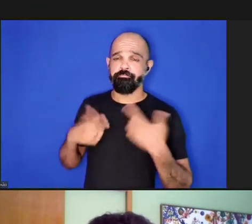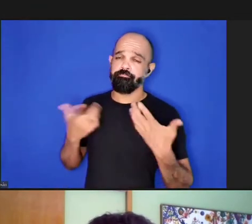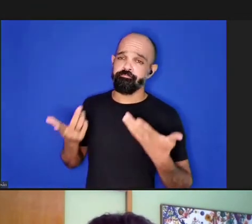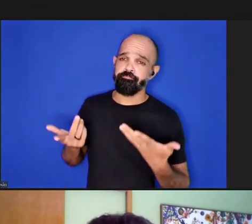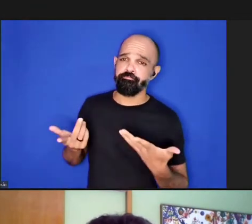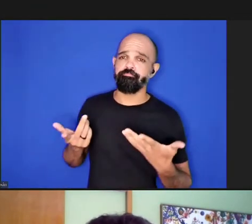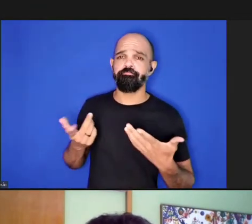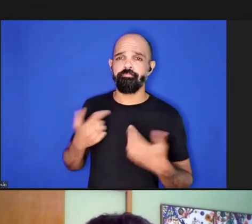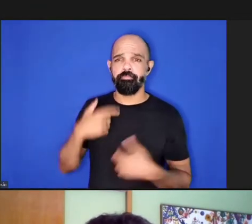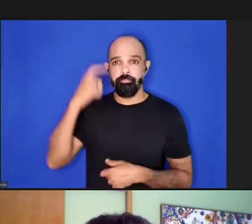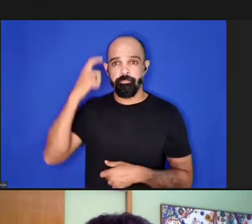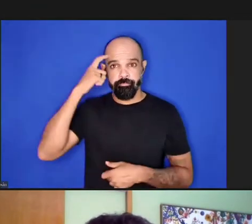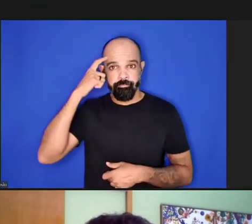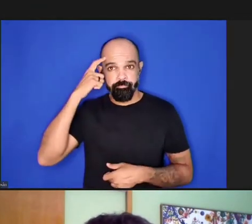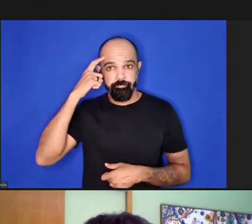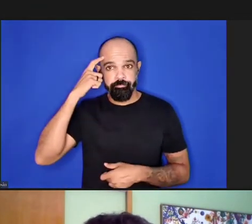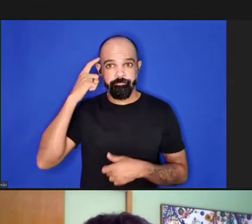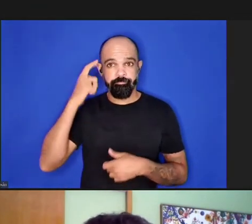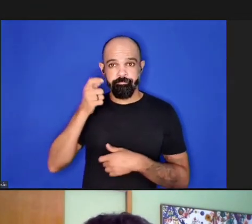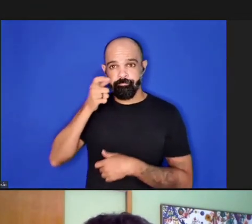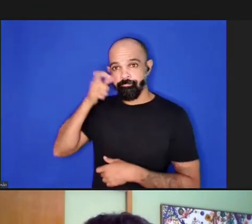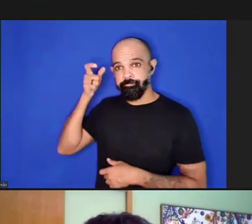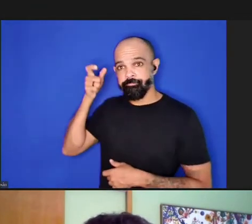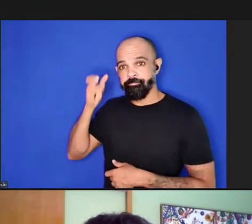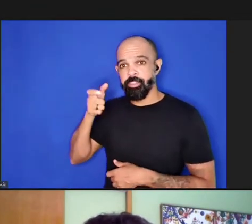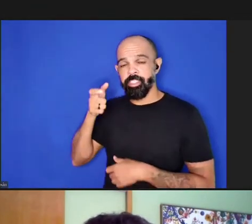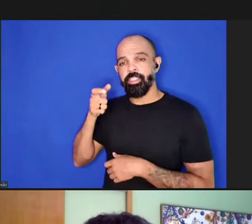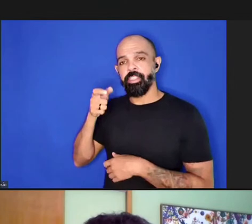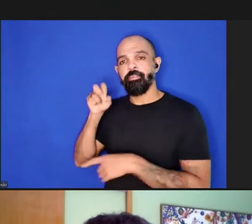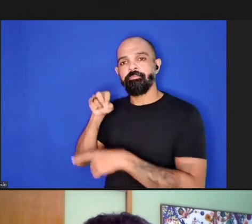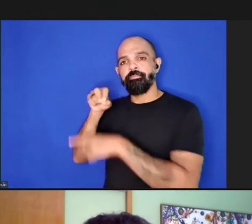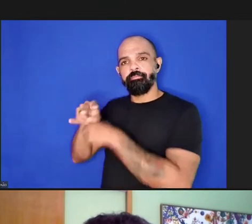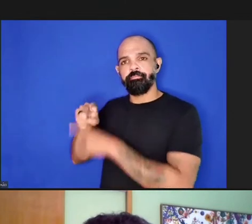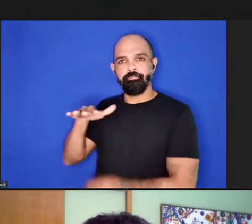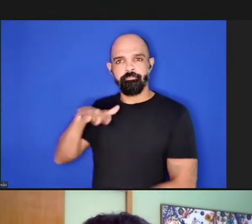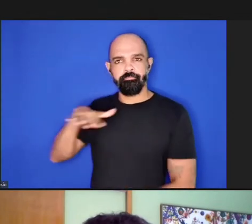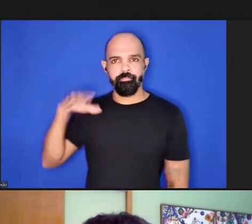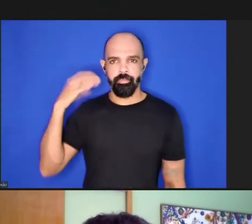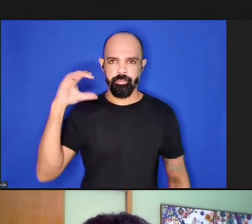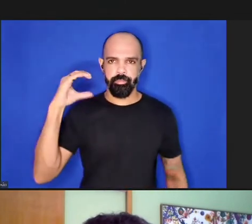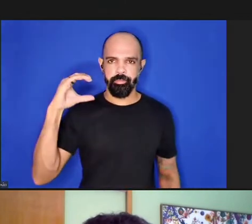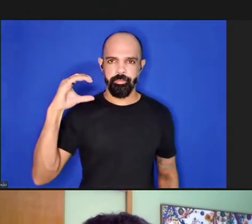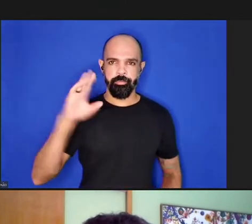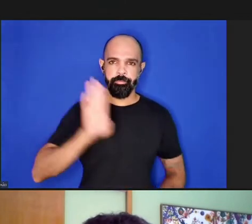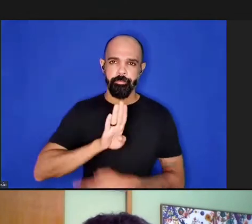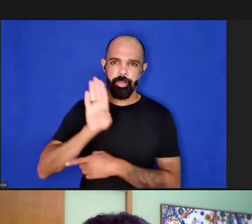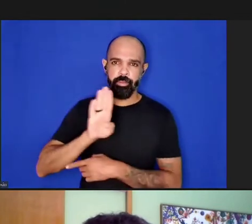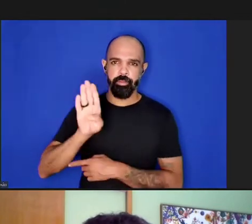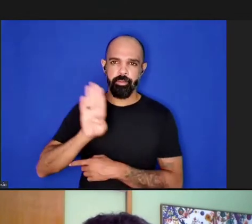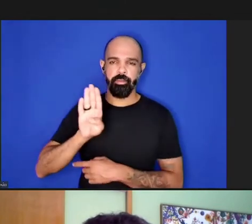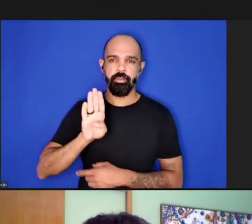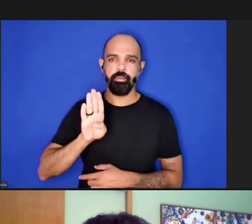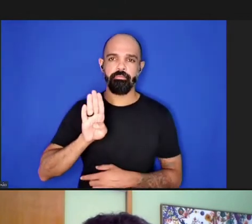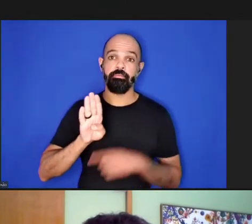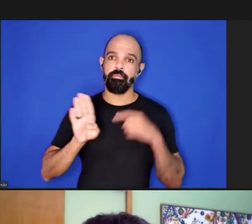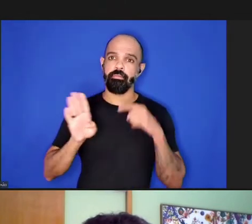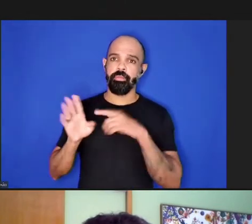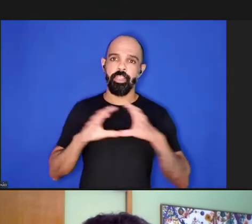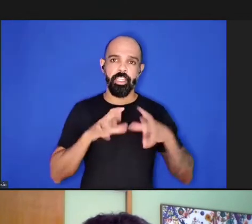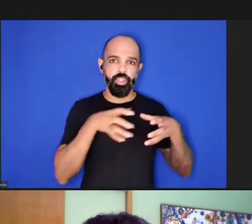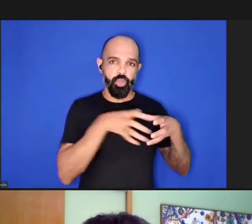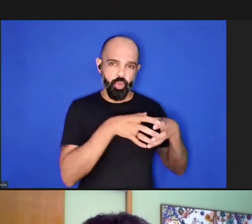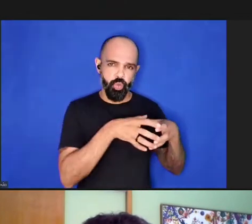considerar entrar nas áreas científicas e biológicas. E, para esse grupo,